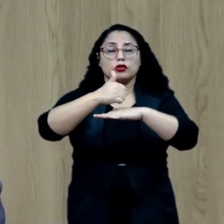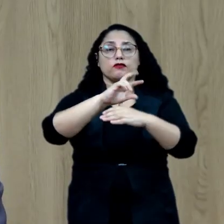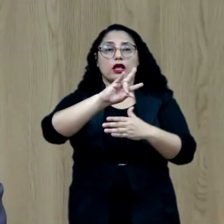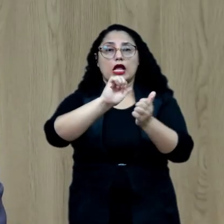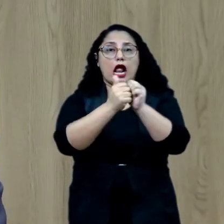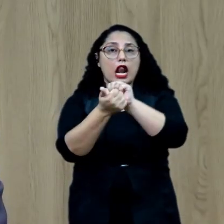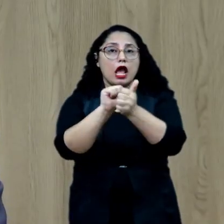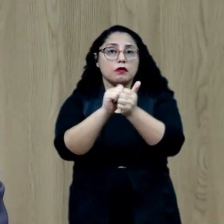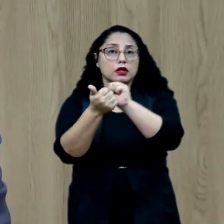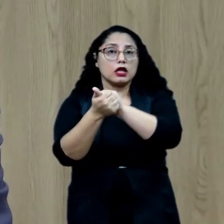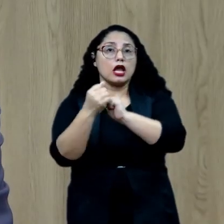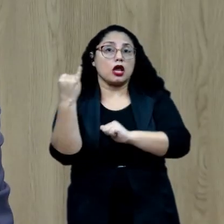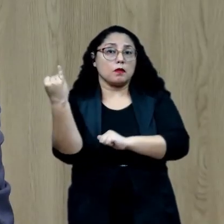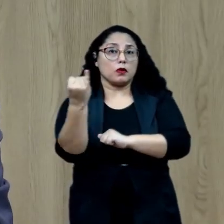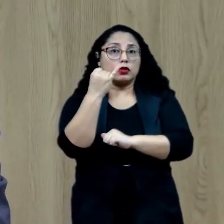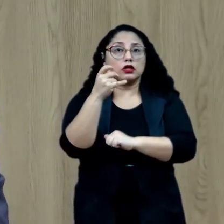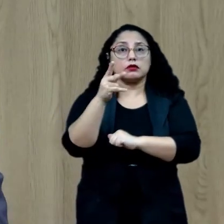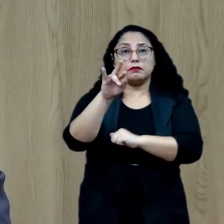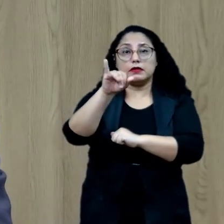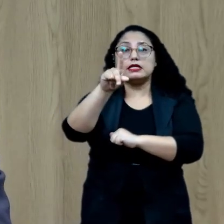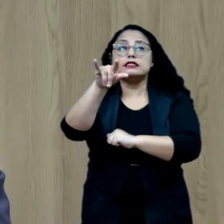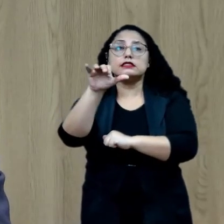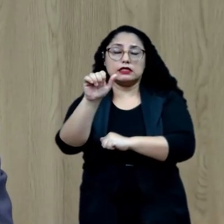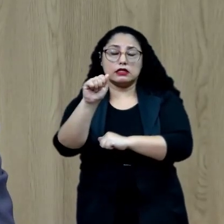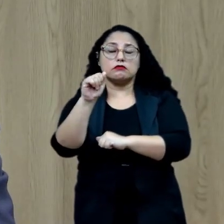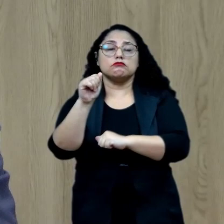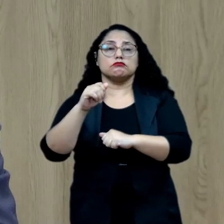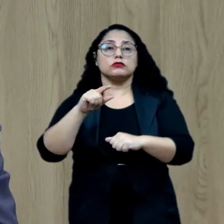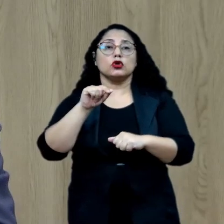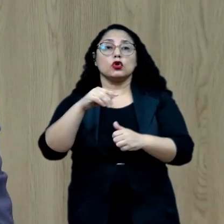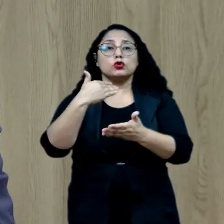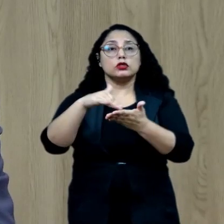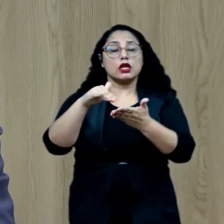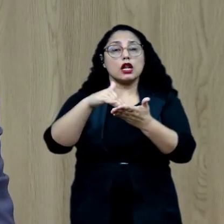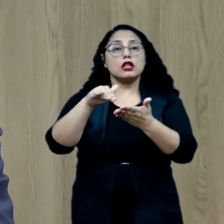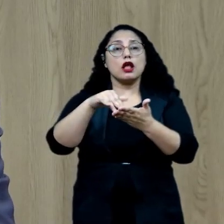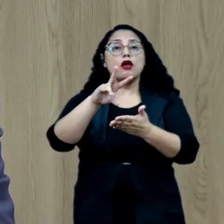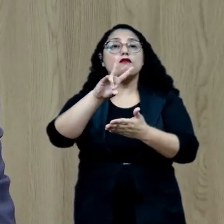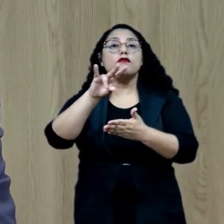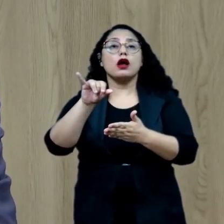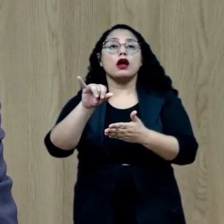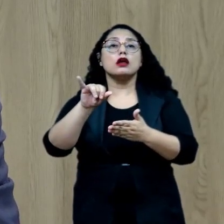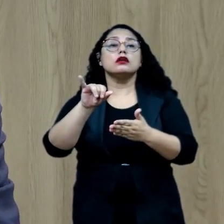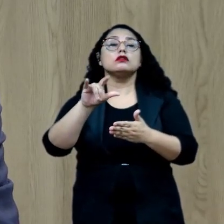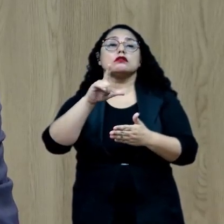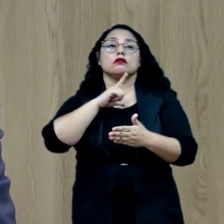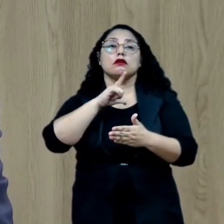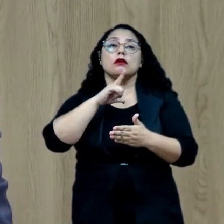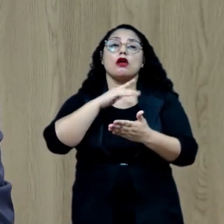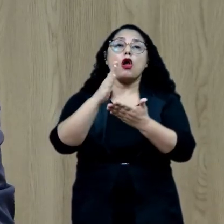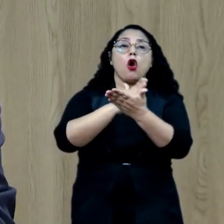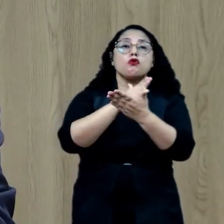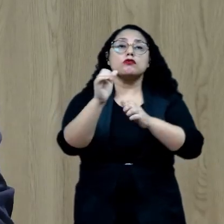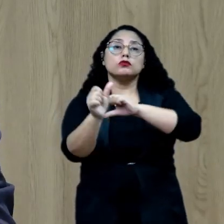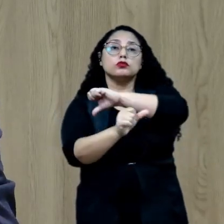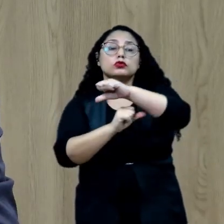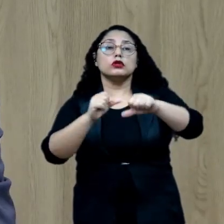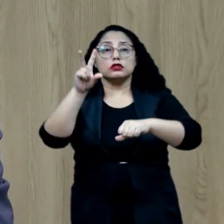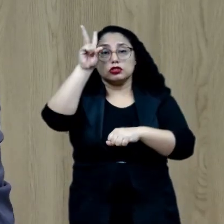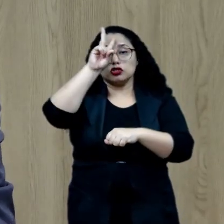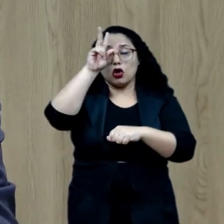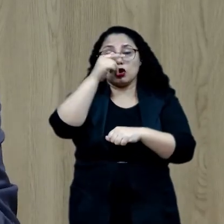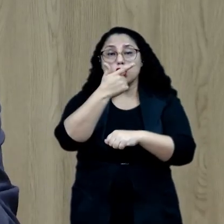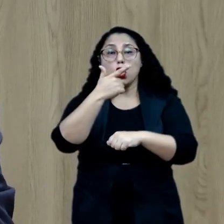coisa importante, Priscila, de salientar, é que o secretariado ele sofre algumas mudanças históricas